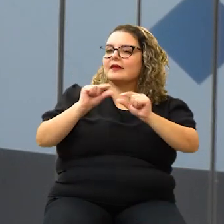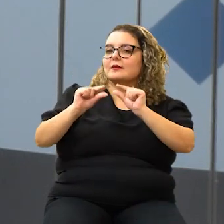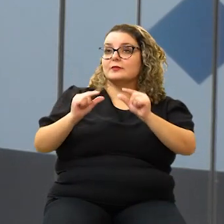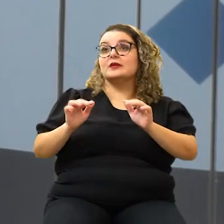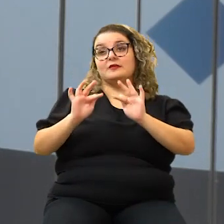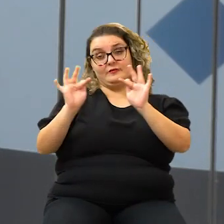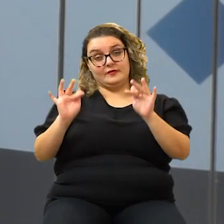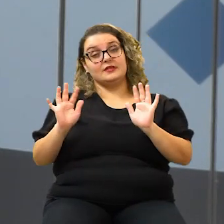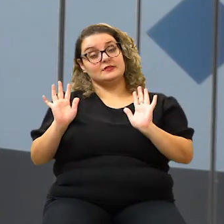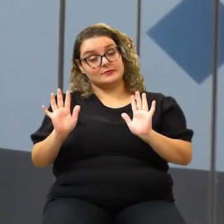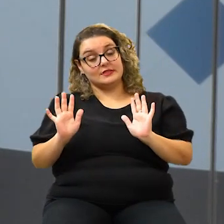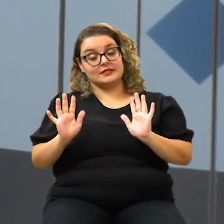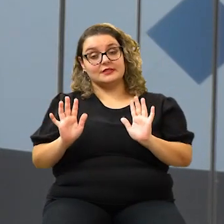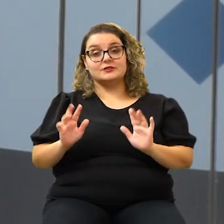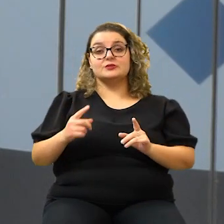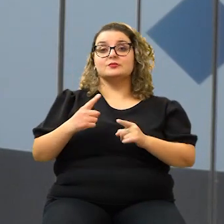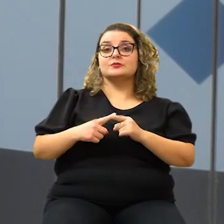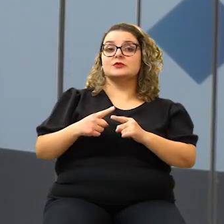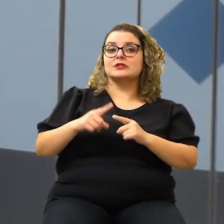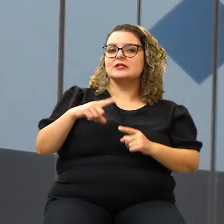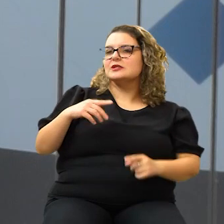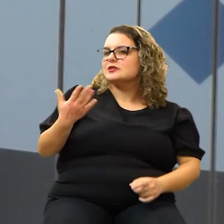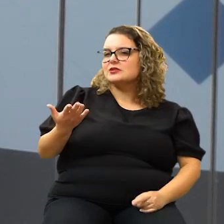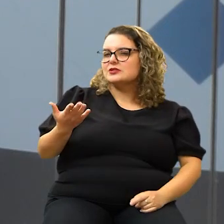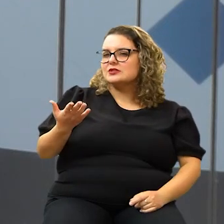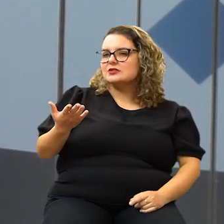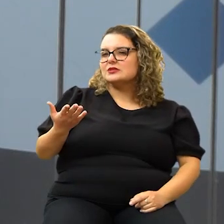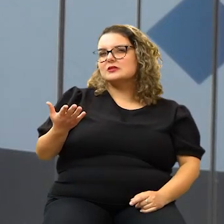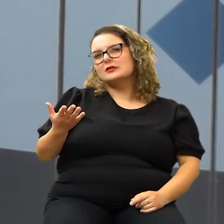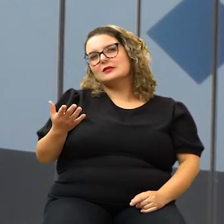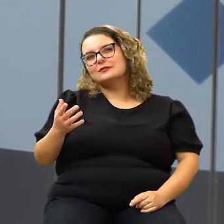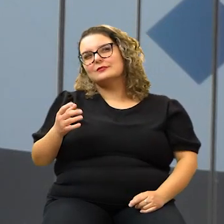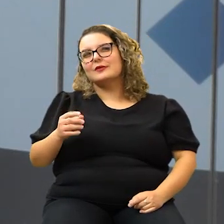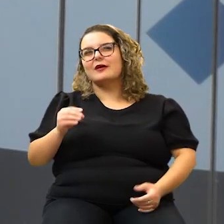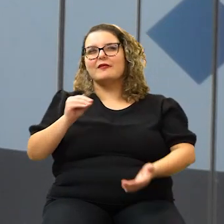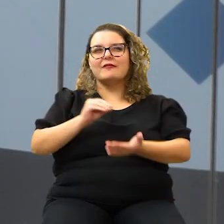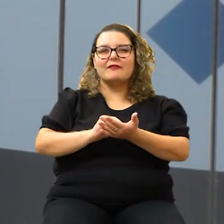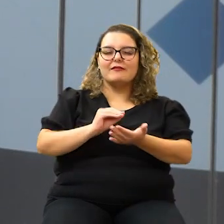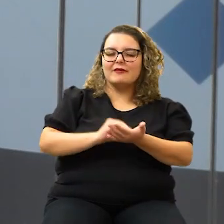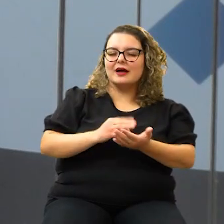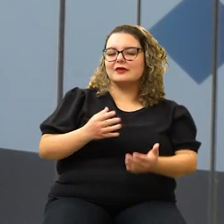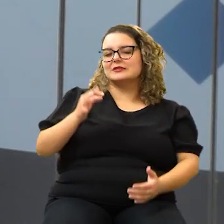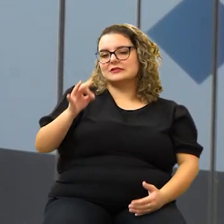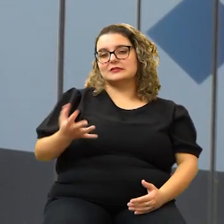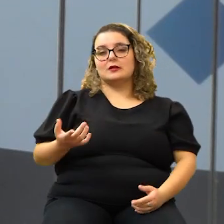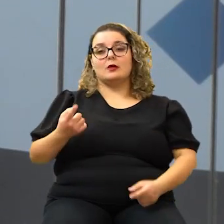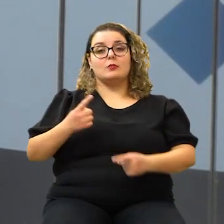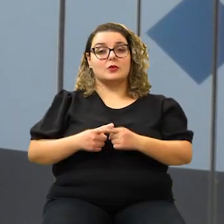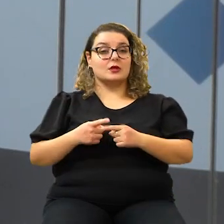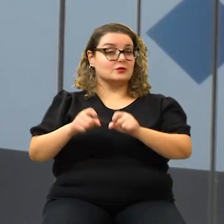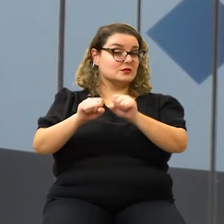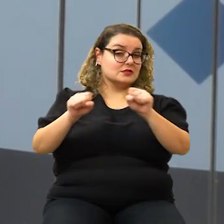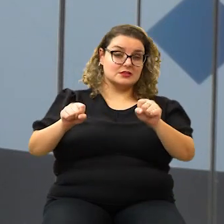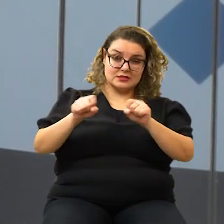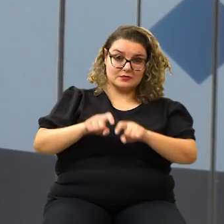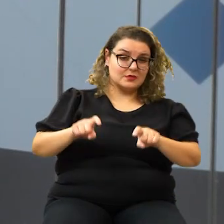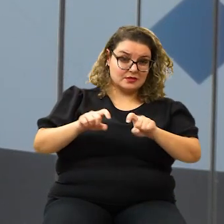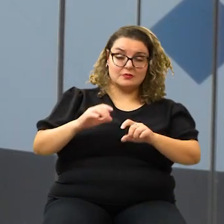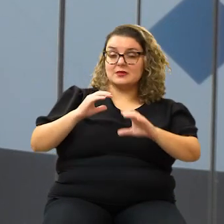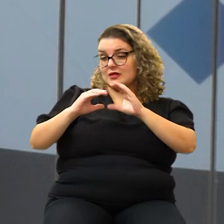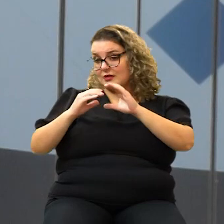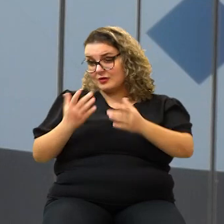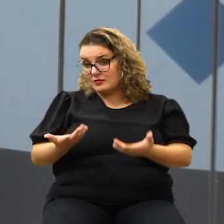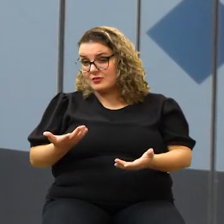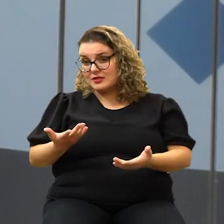felizmente, né? Porque a gente tinha uma imprecisão muito grande pelos desafios do sistema computacional, da comunicação,